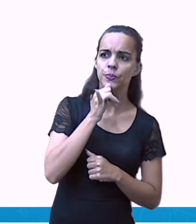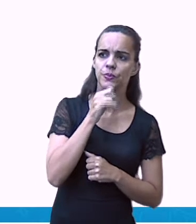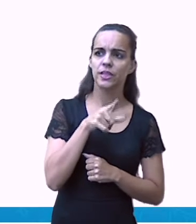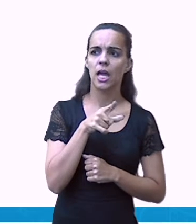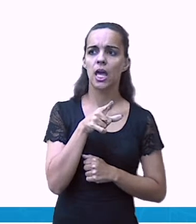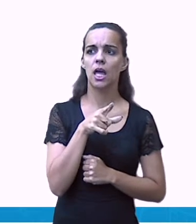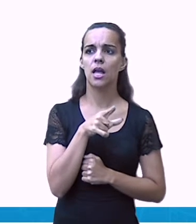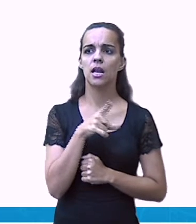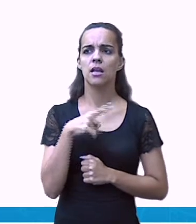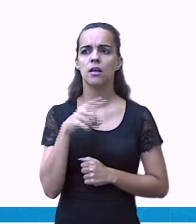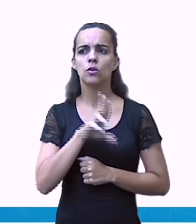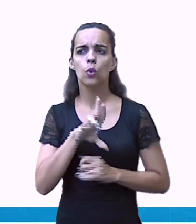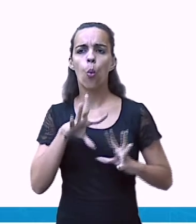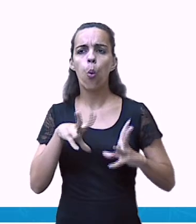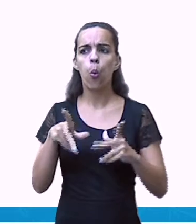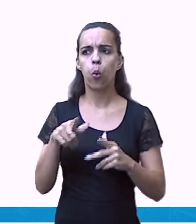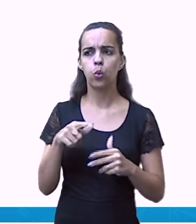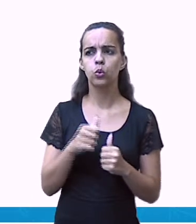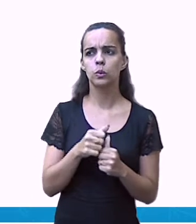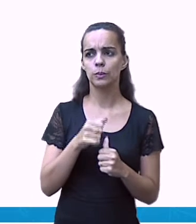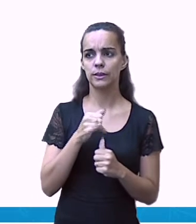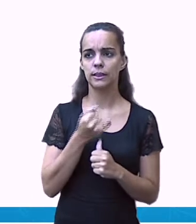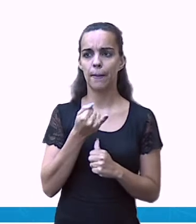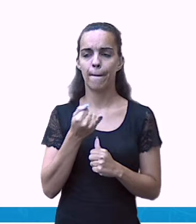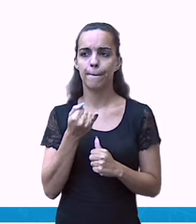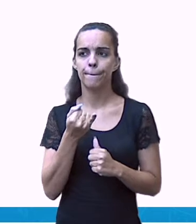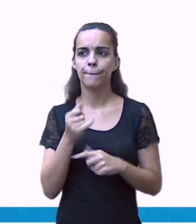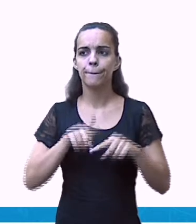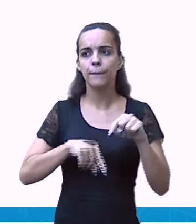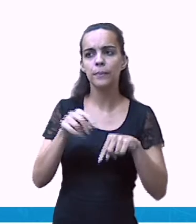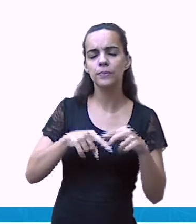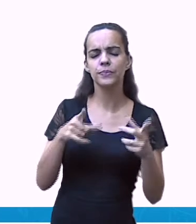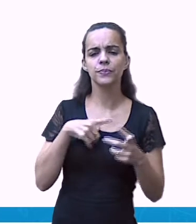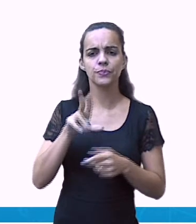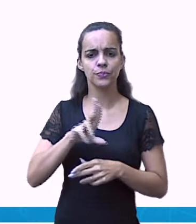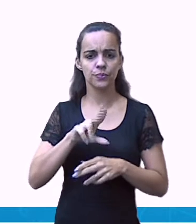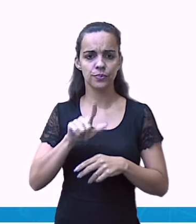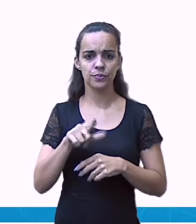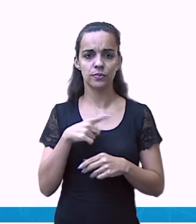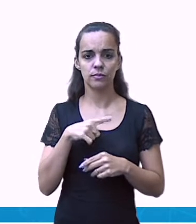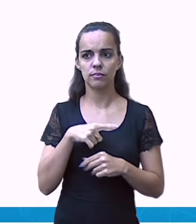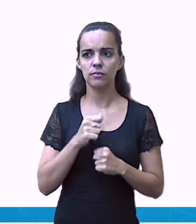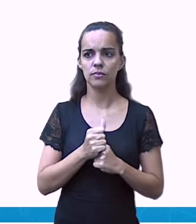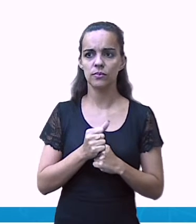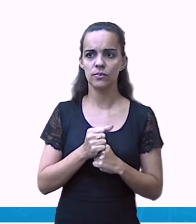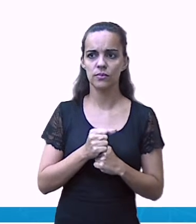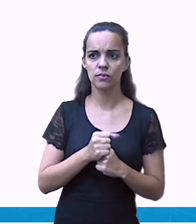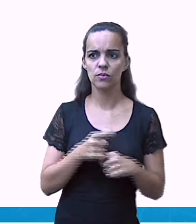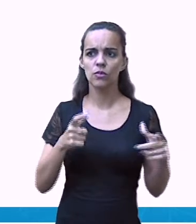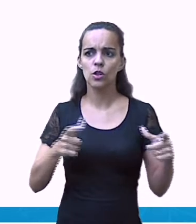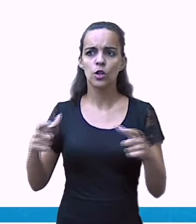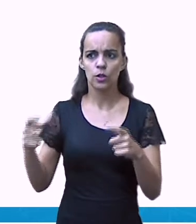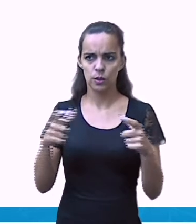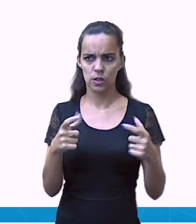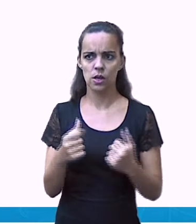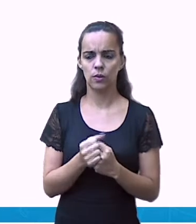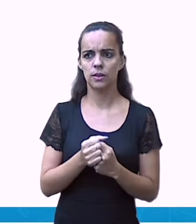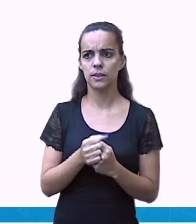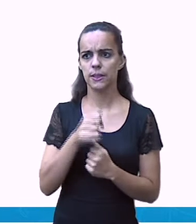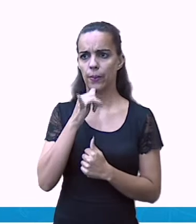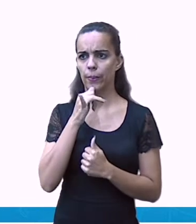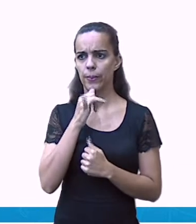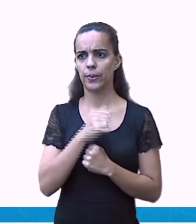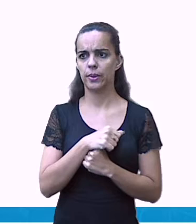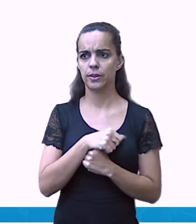temos estruturas das casas que sofrem dilatação, vibração e os intemperismos, que são